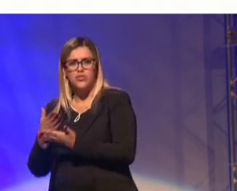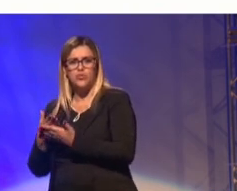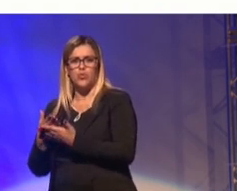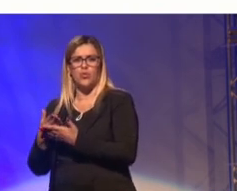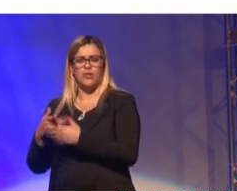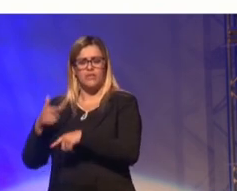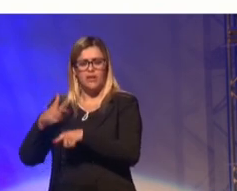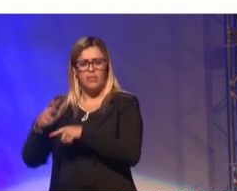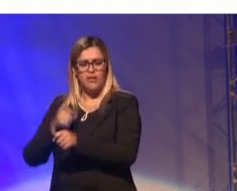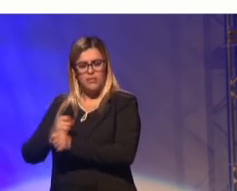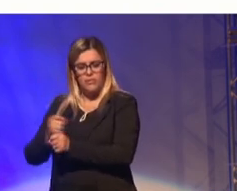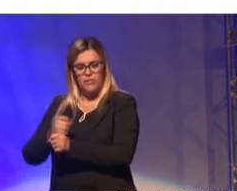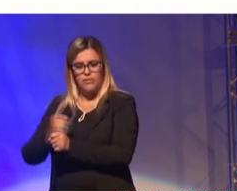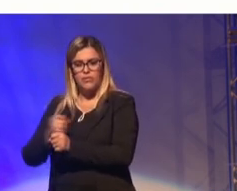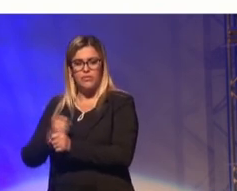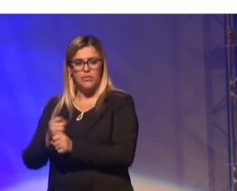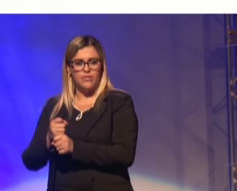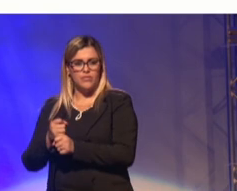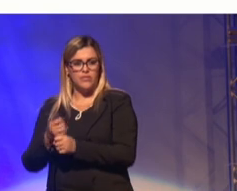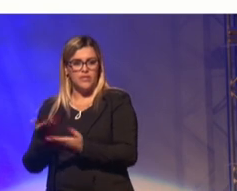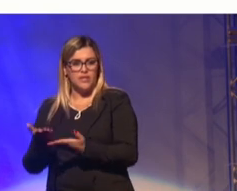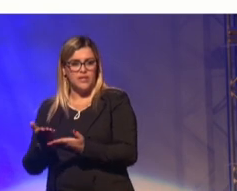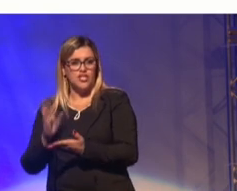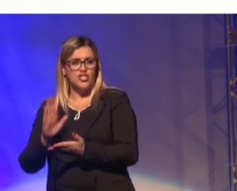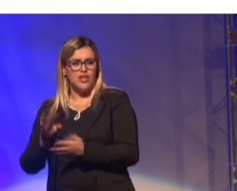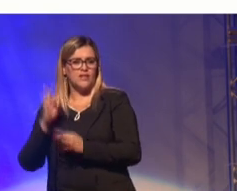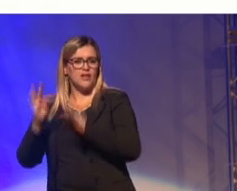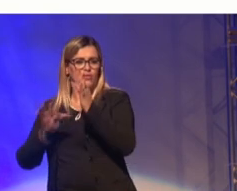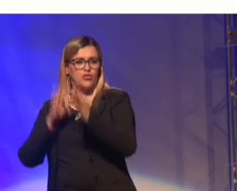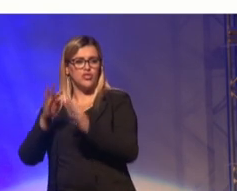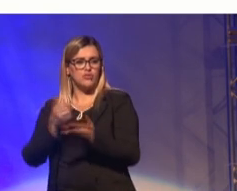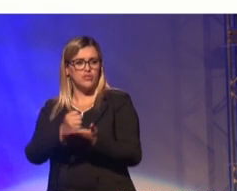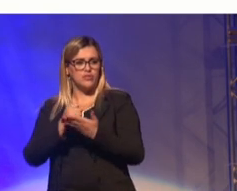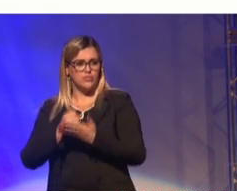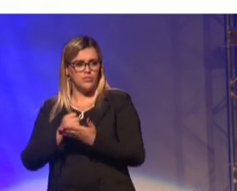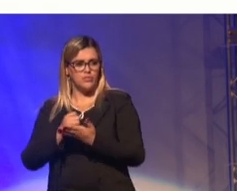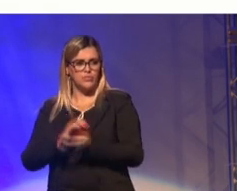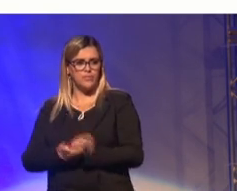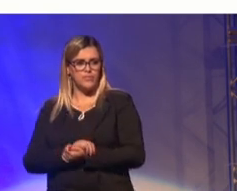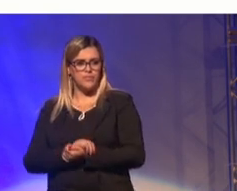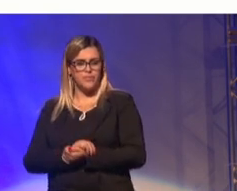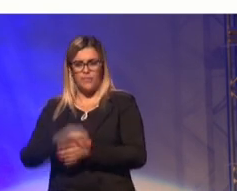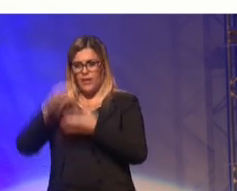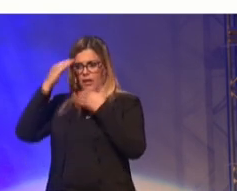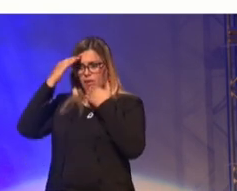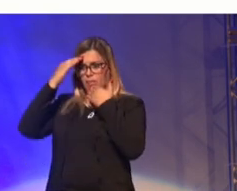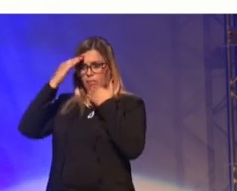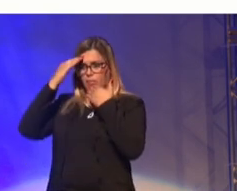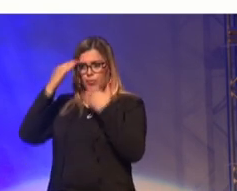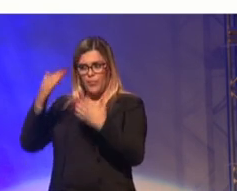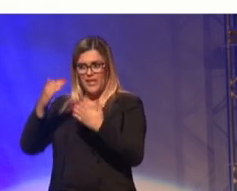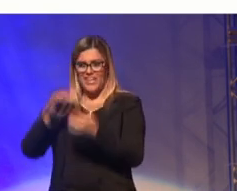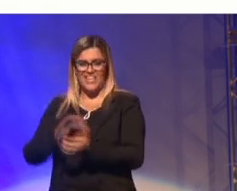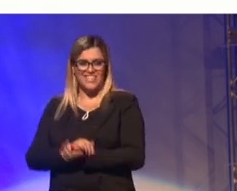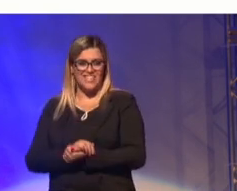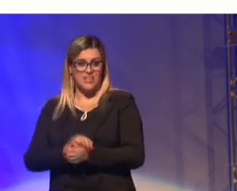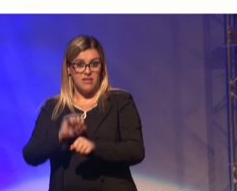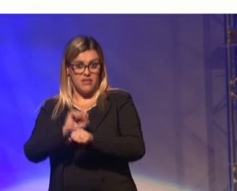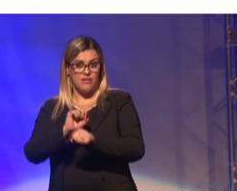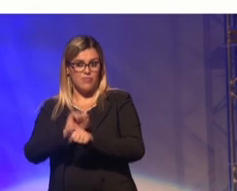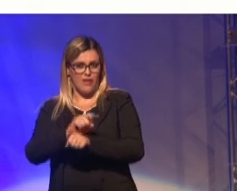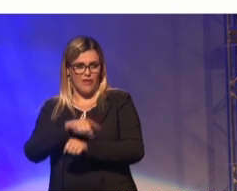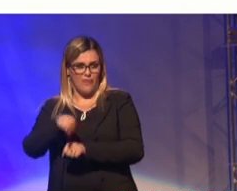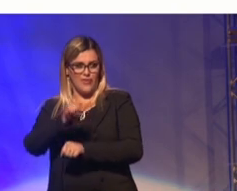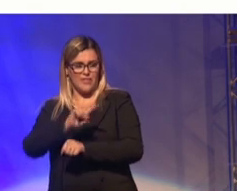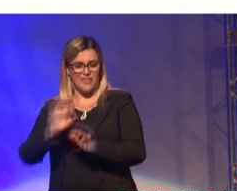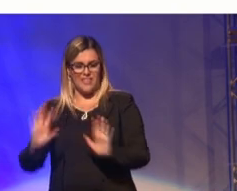de interesse e tanto que já se fez nessa área. Gente, muito obrigada. Eu espero que vocês tenham um ótimo